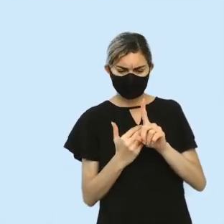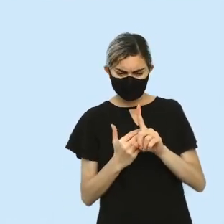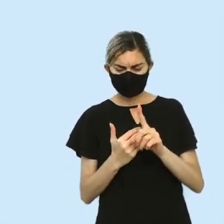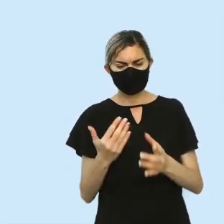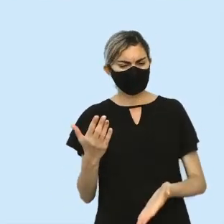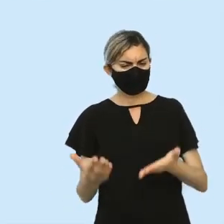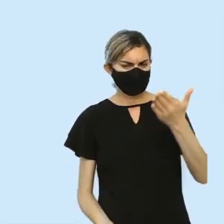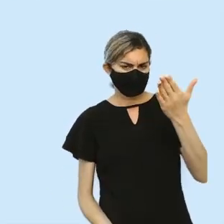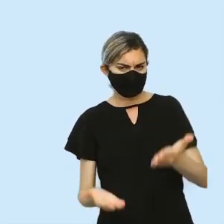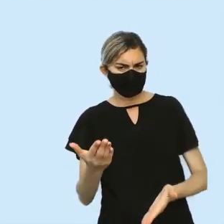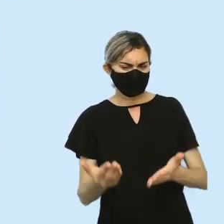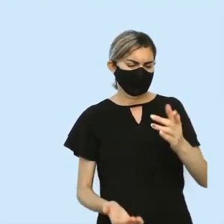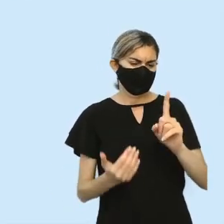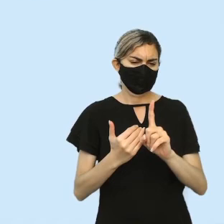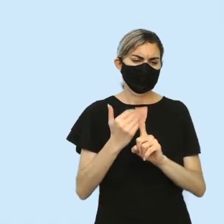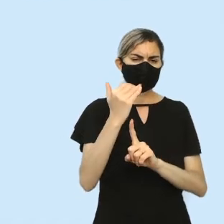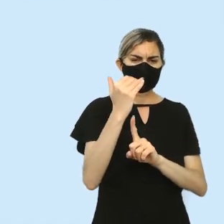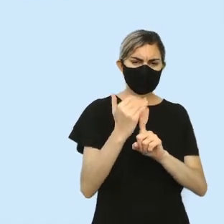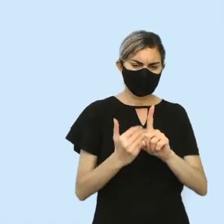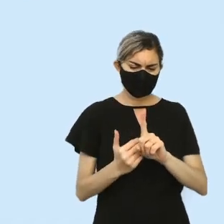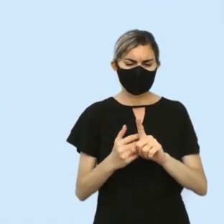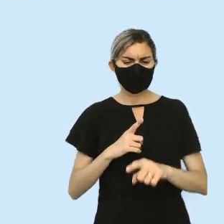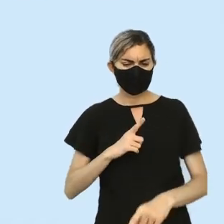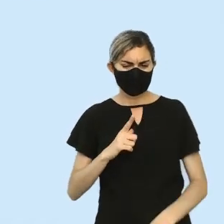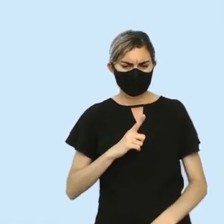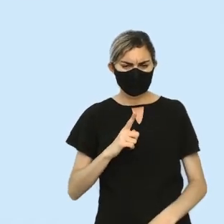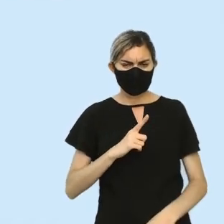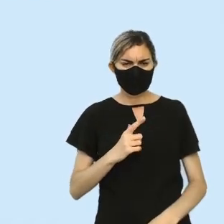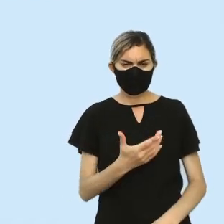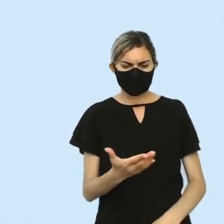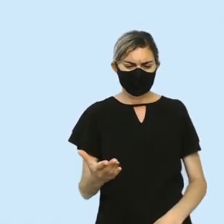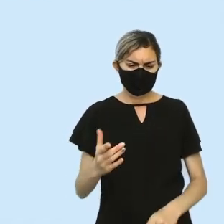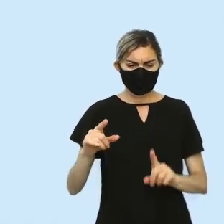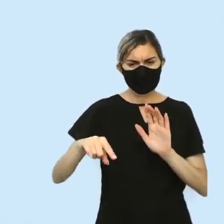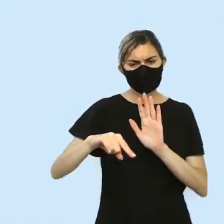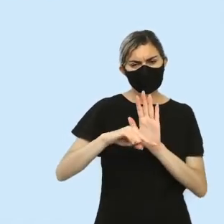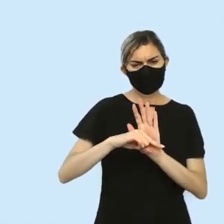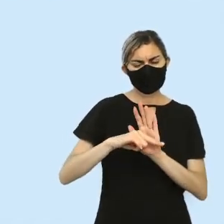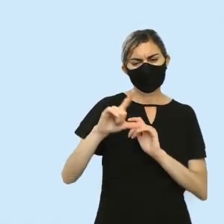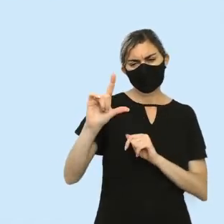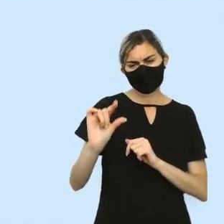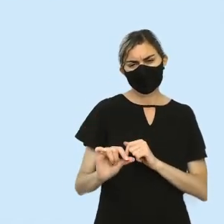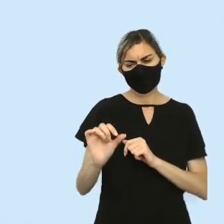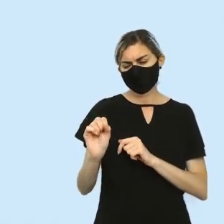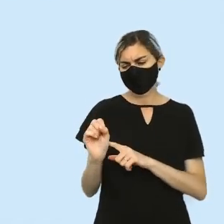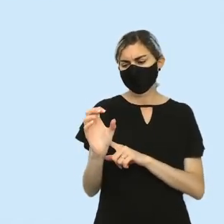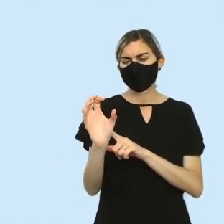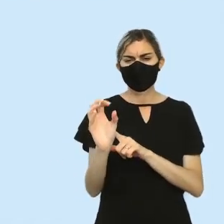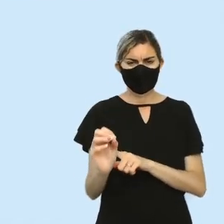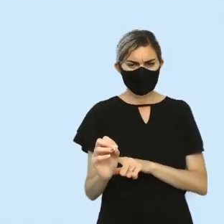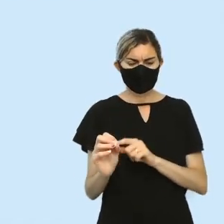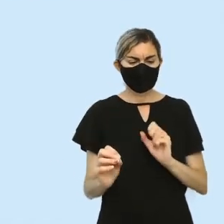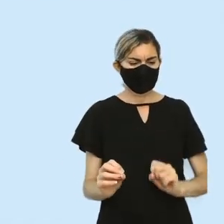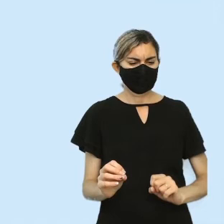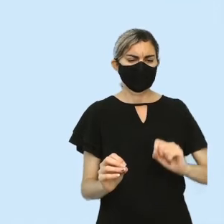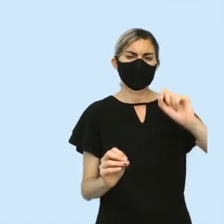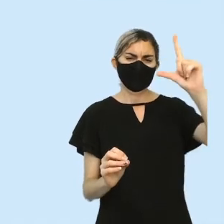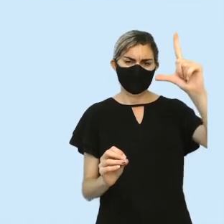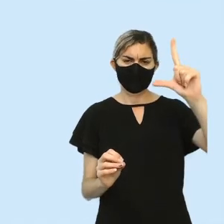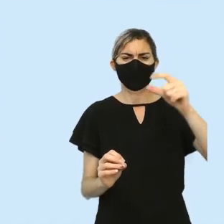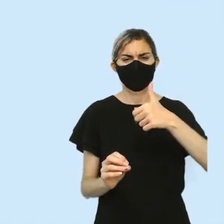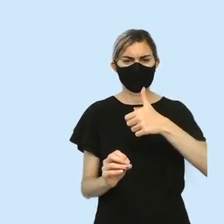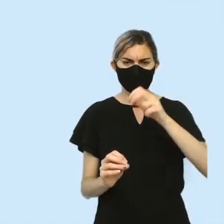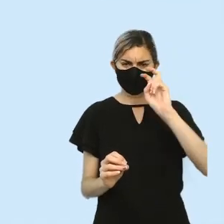de equilíbrio térmico tinha que ser menor de que 80 e maior de